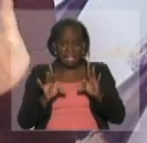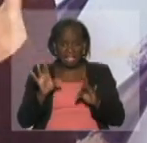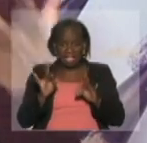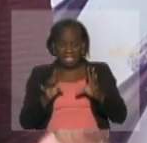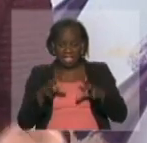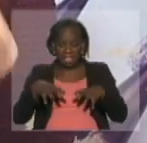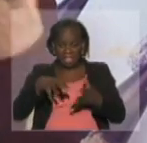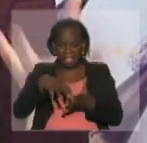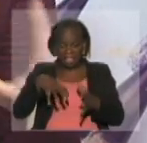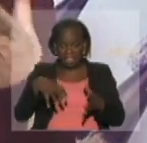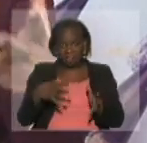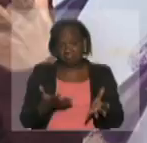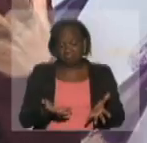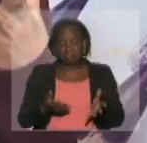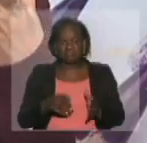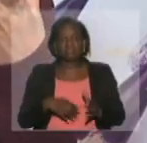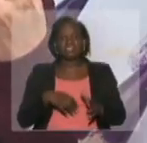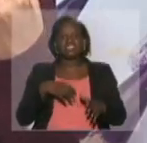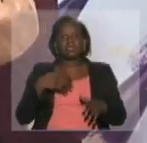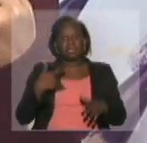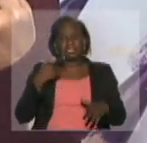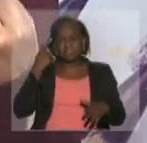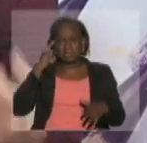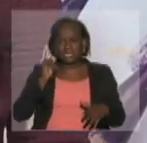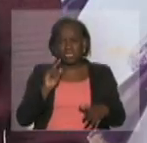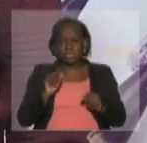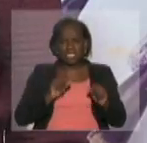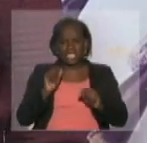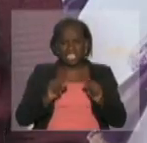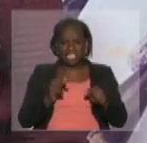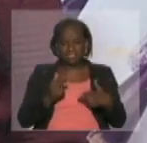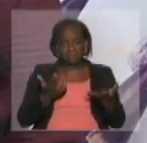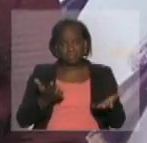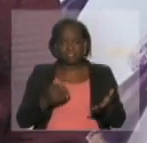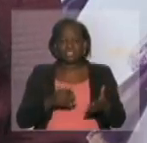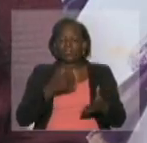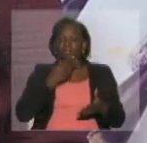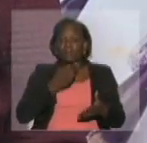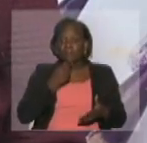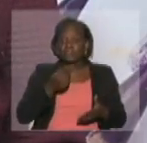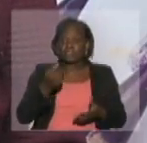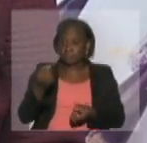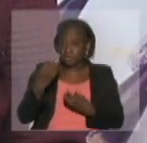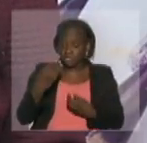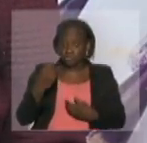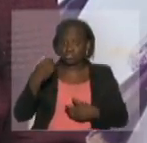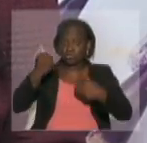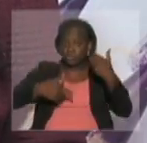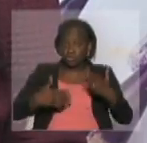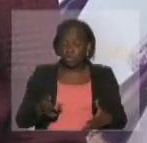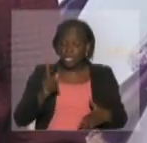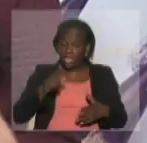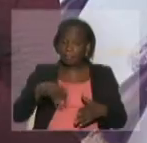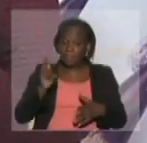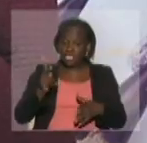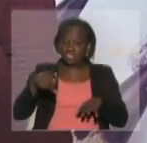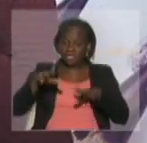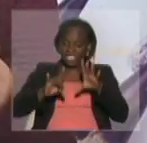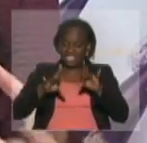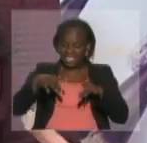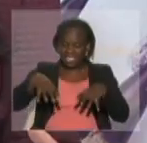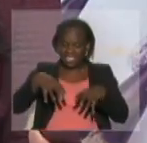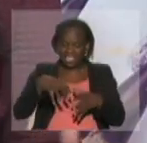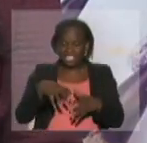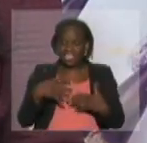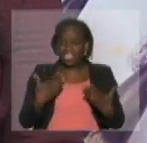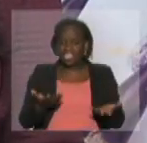coisa nesse sentido, aquela geleca, tipo aquela geleca. Mas eu falei assim, caramba, o que é isso? E aí o cara me confirmou que era esse